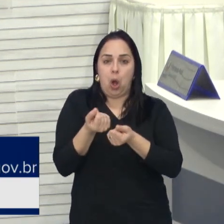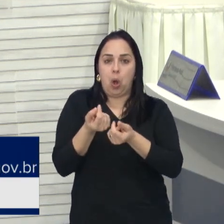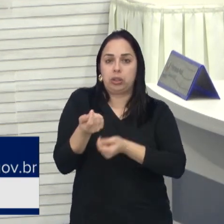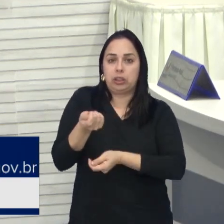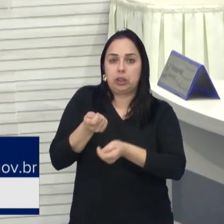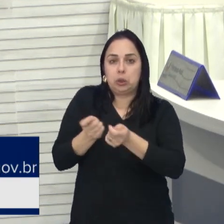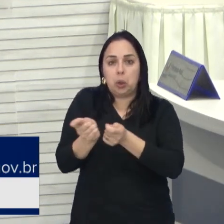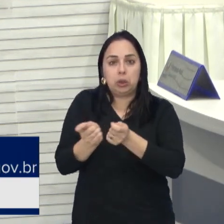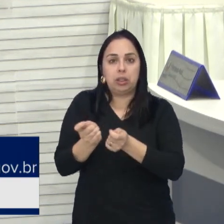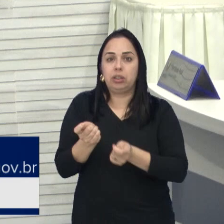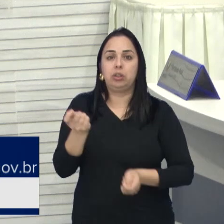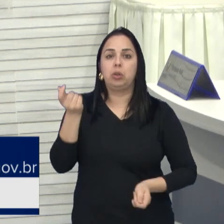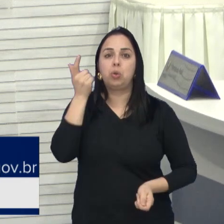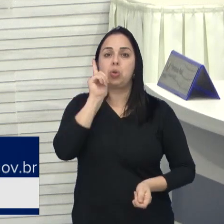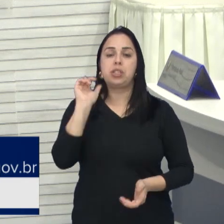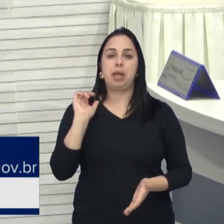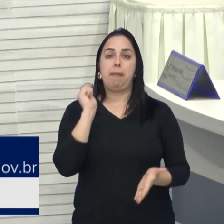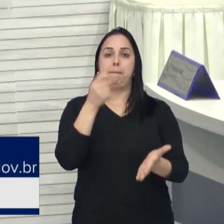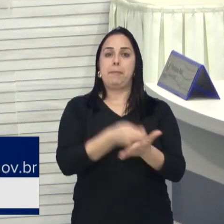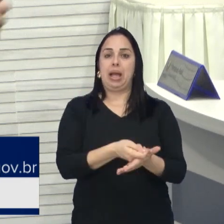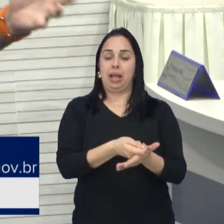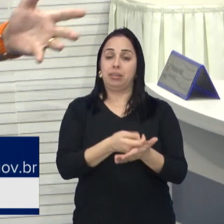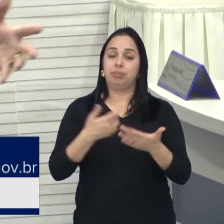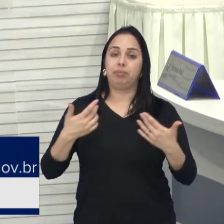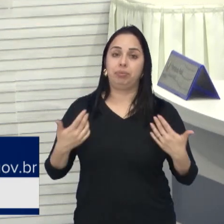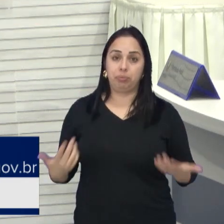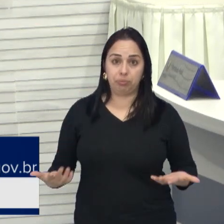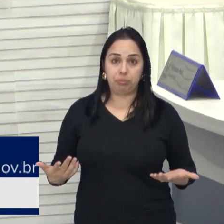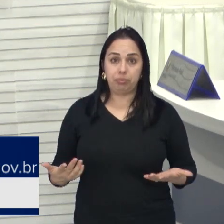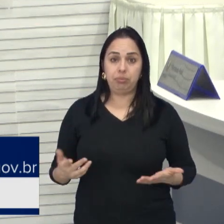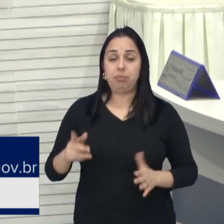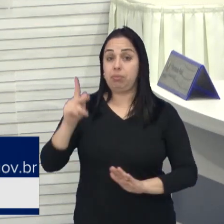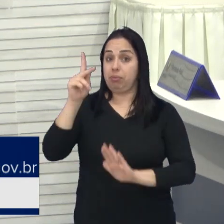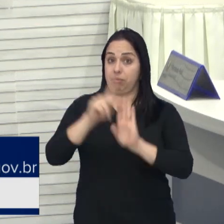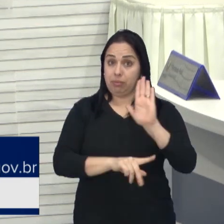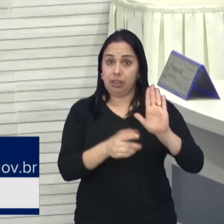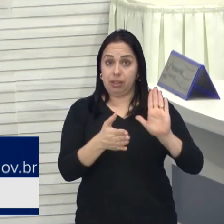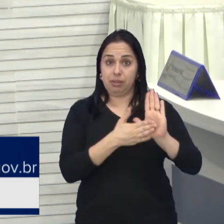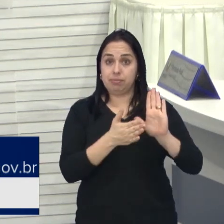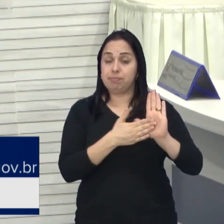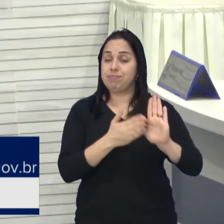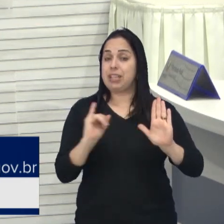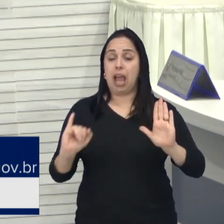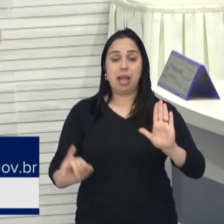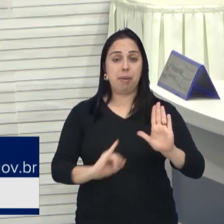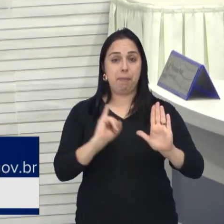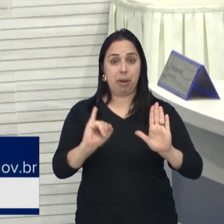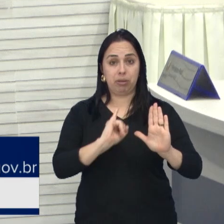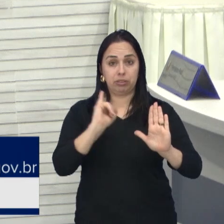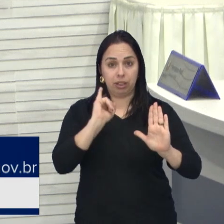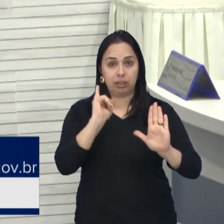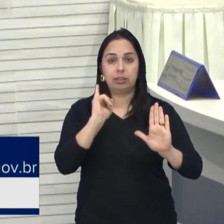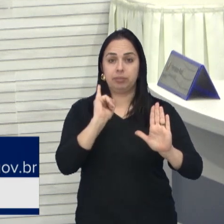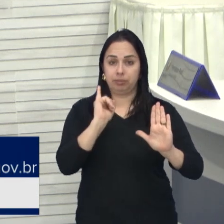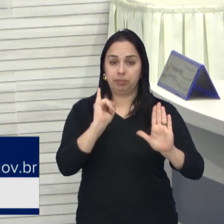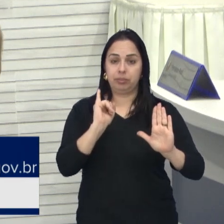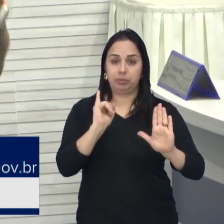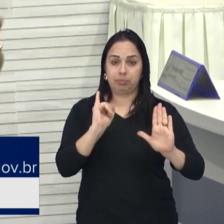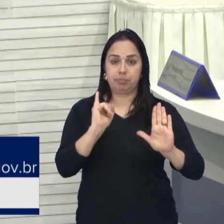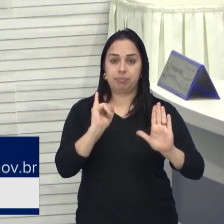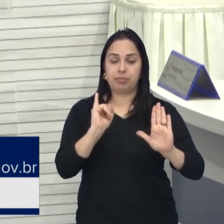puderam, né, arcar com estes custos. Então, um projeto extremamente importante, um valor que